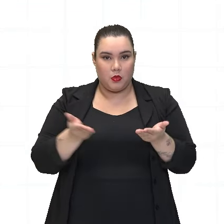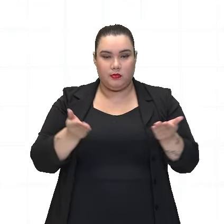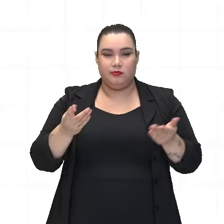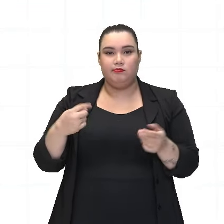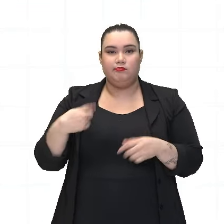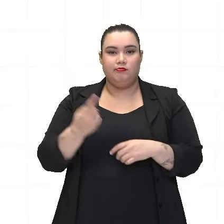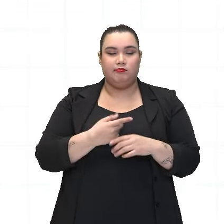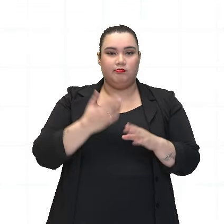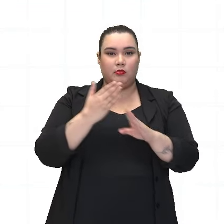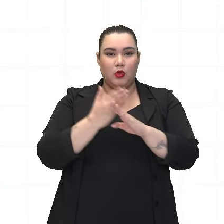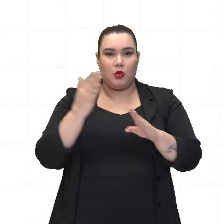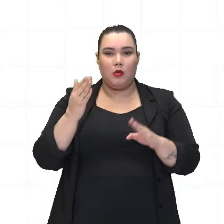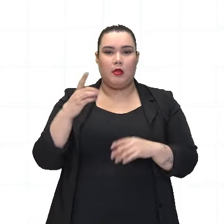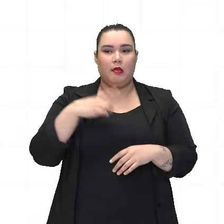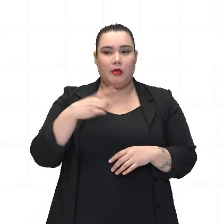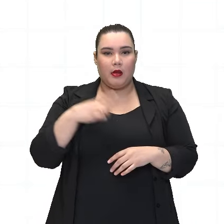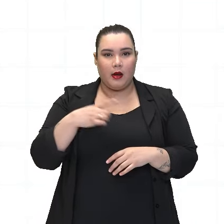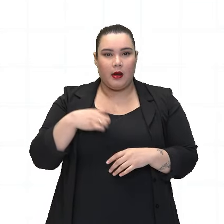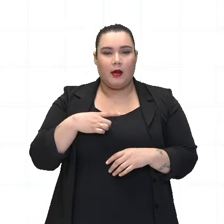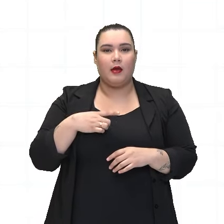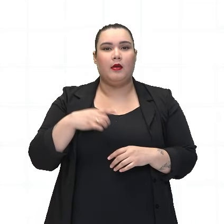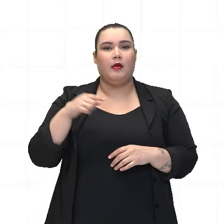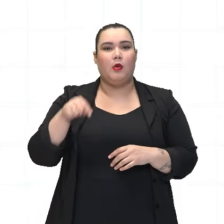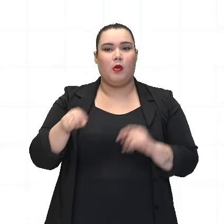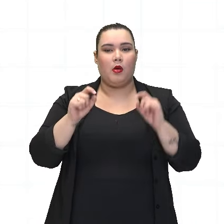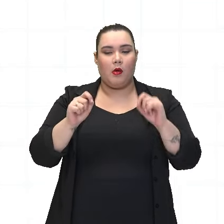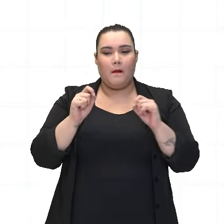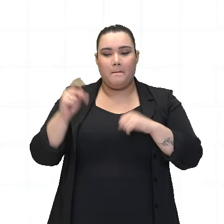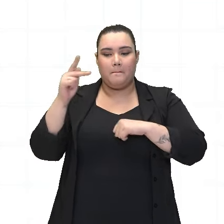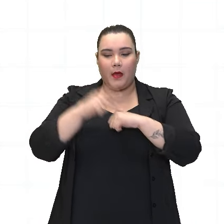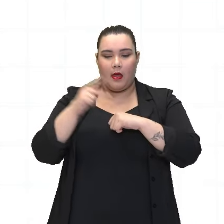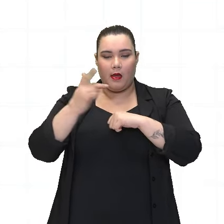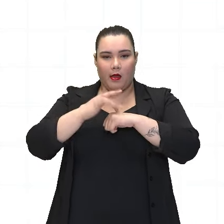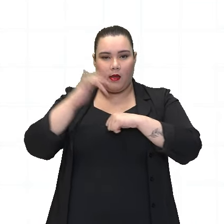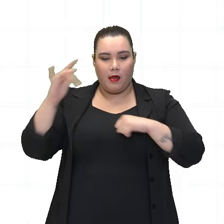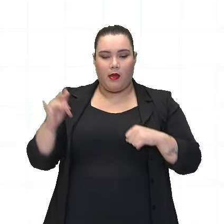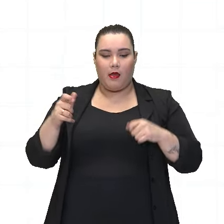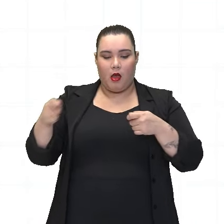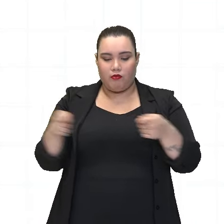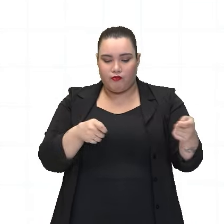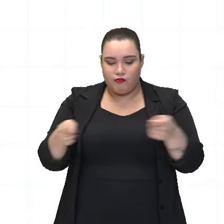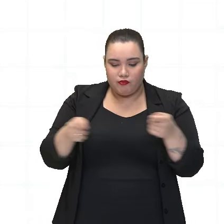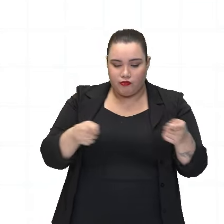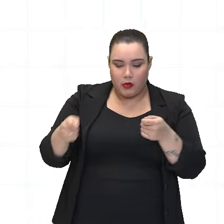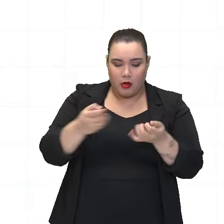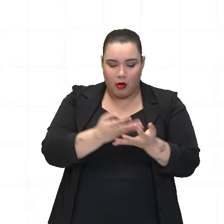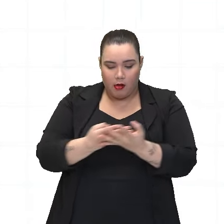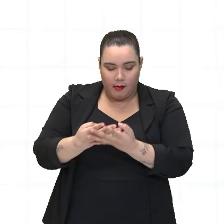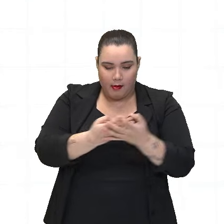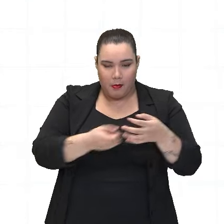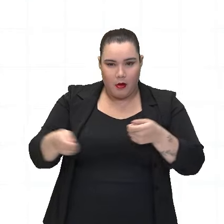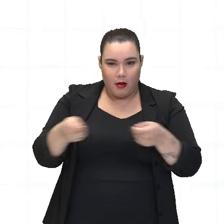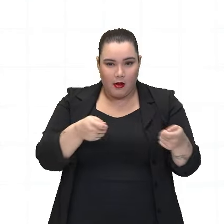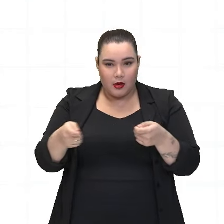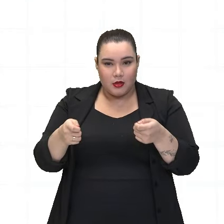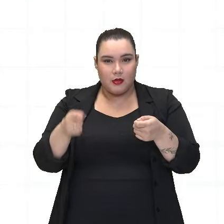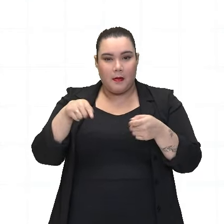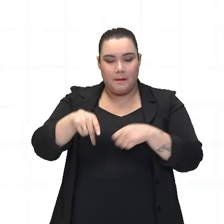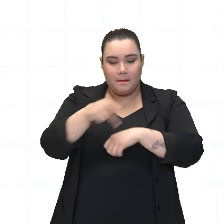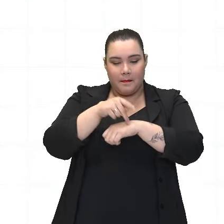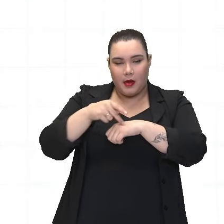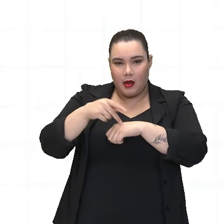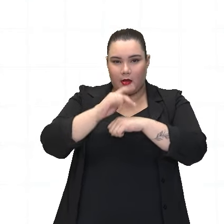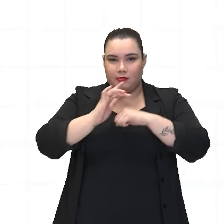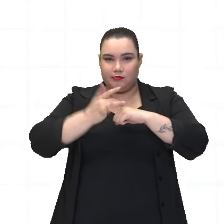encontramos diamantes na beira do rio, certo? É porque o momento em que houve a transformação dessas